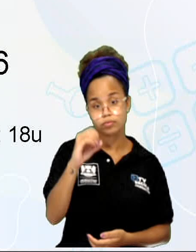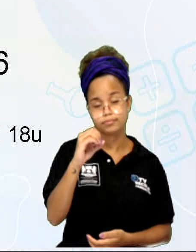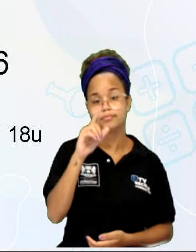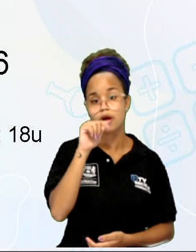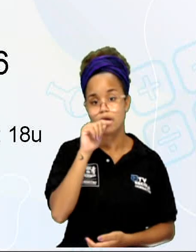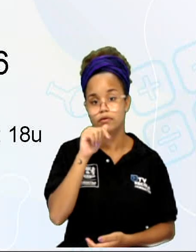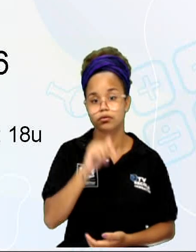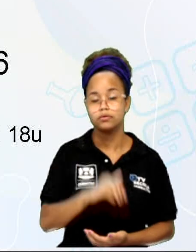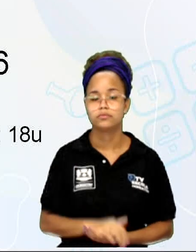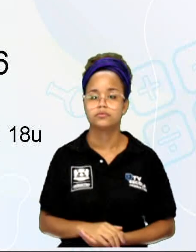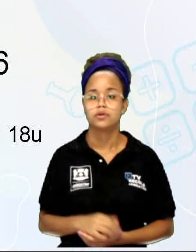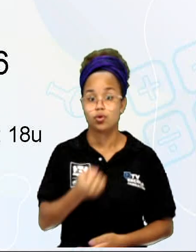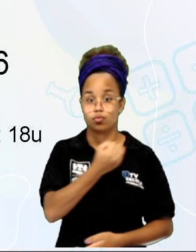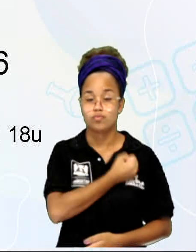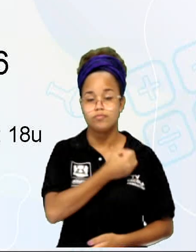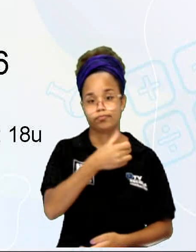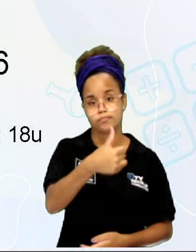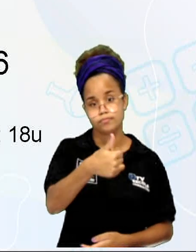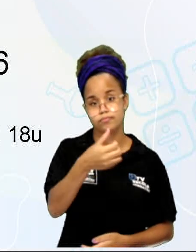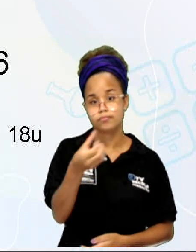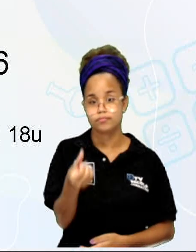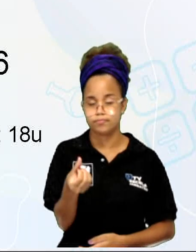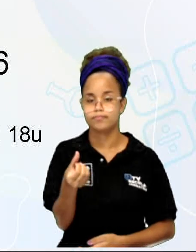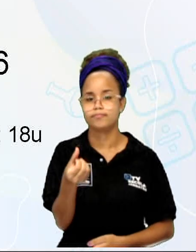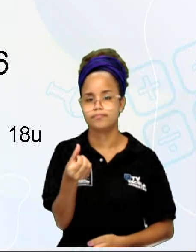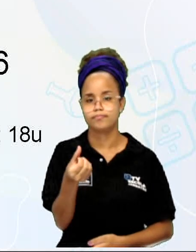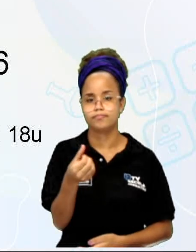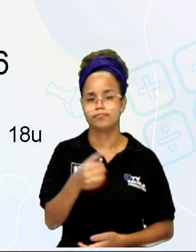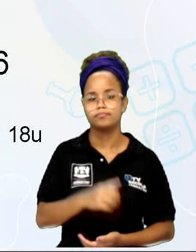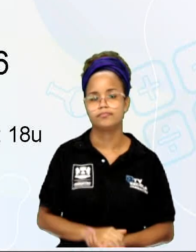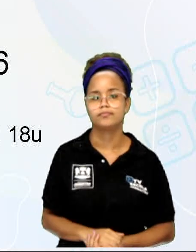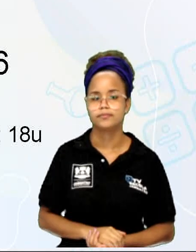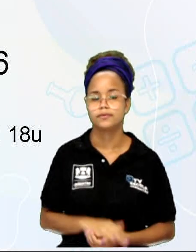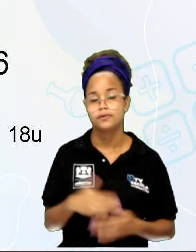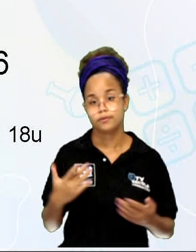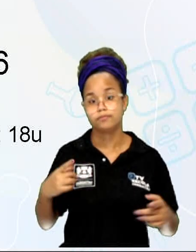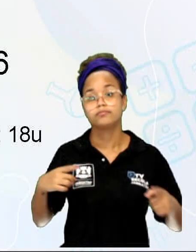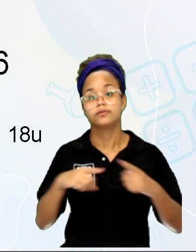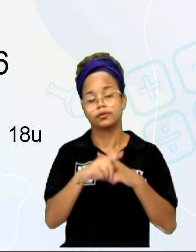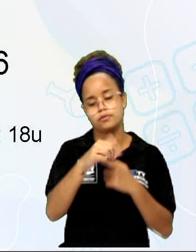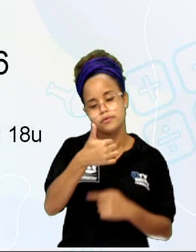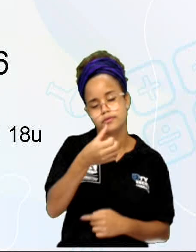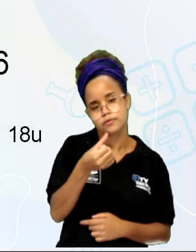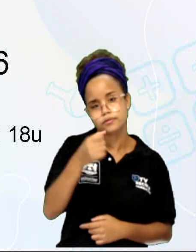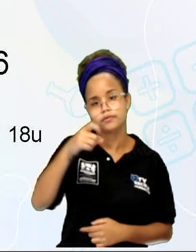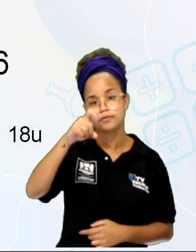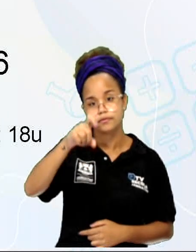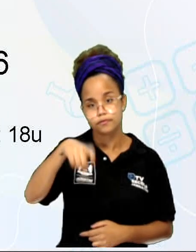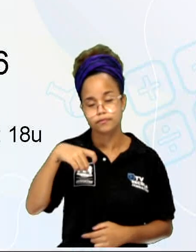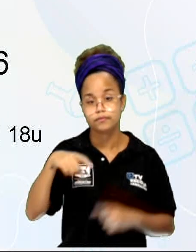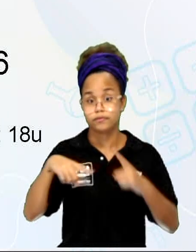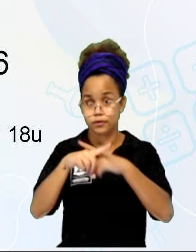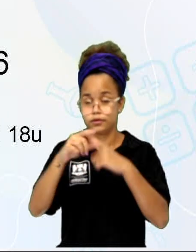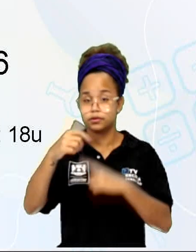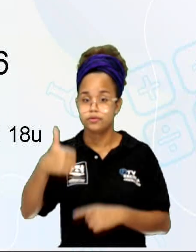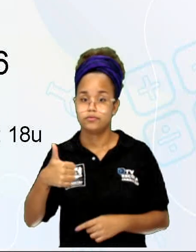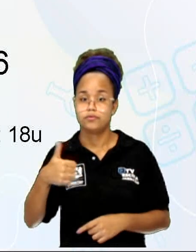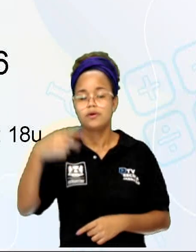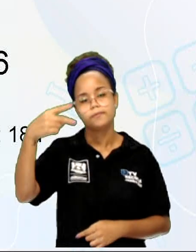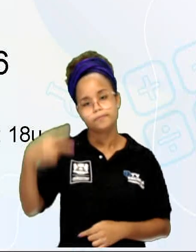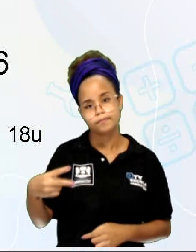e o número dele é 16, aproximadamente, então a gente multiplica 16 vezes 1 é igual a